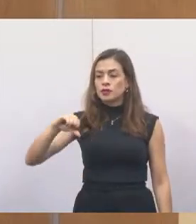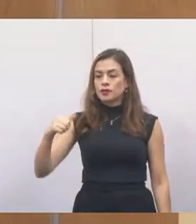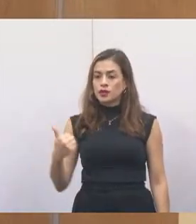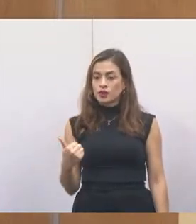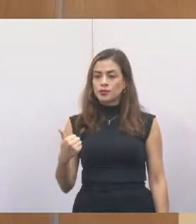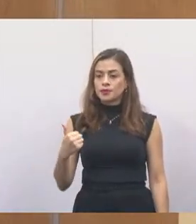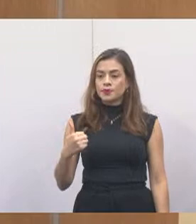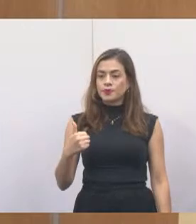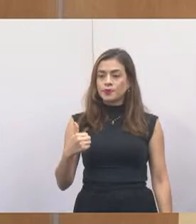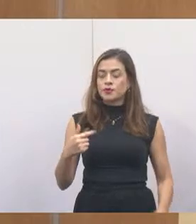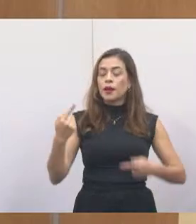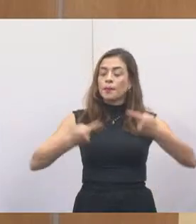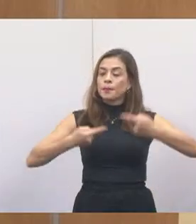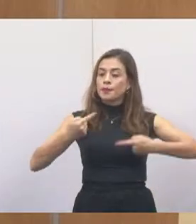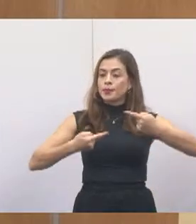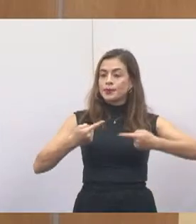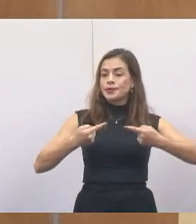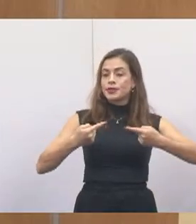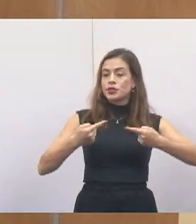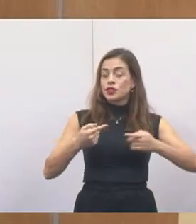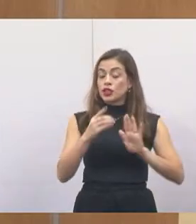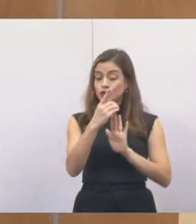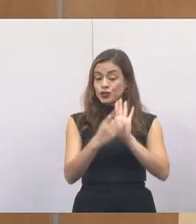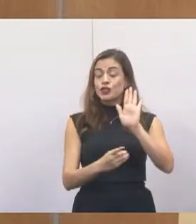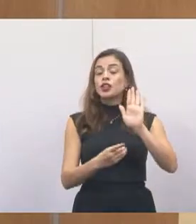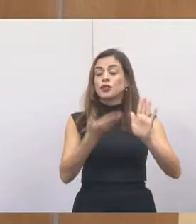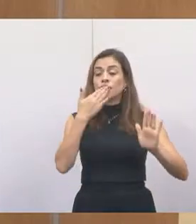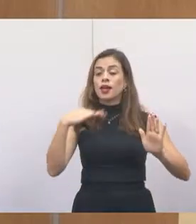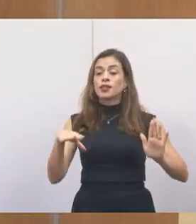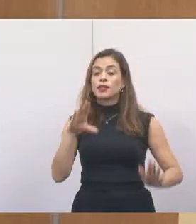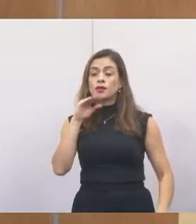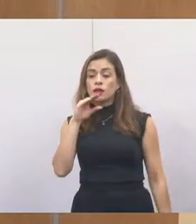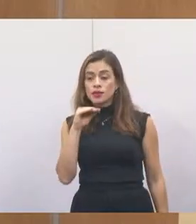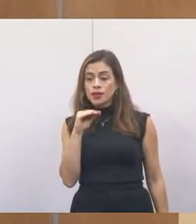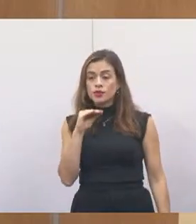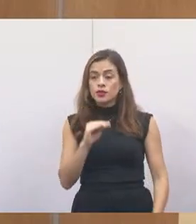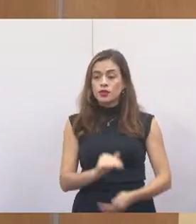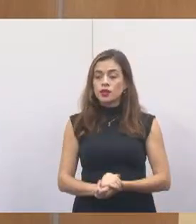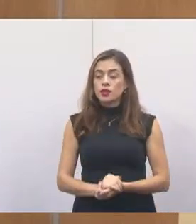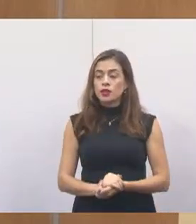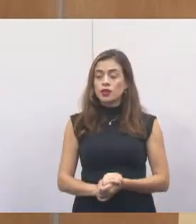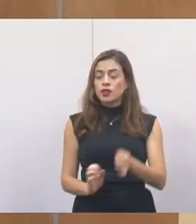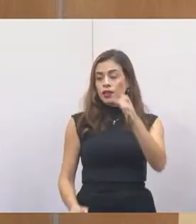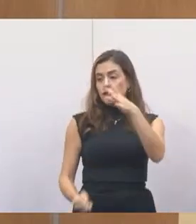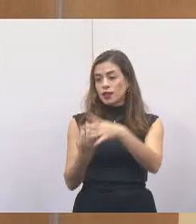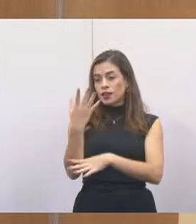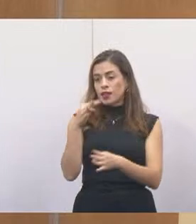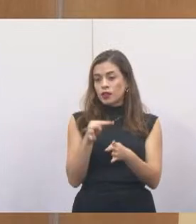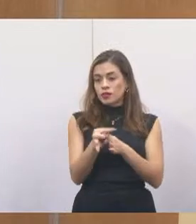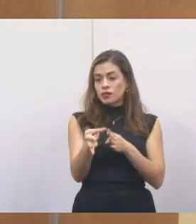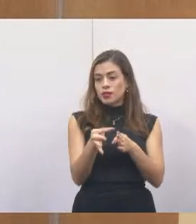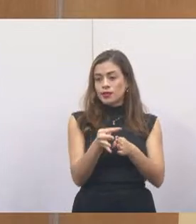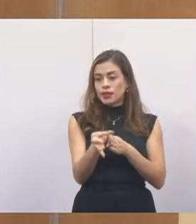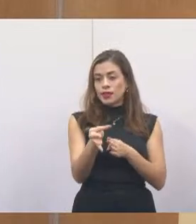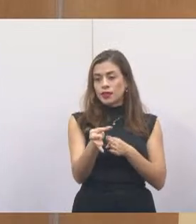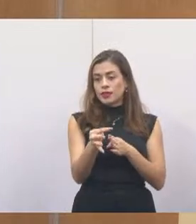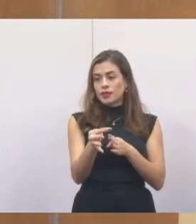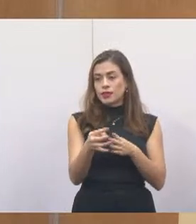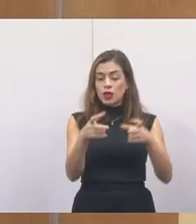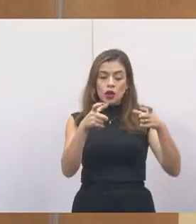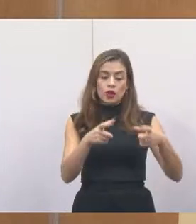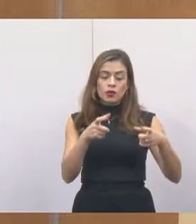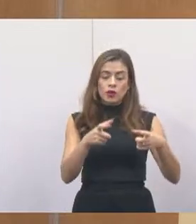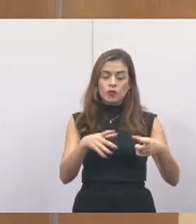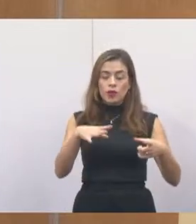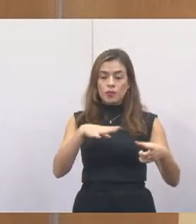política municipal de atendimento aos direitos da criança e do adolescente, e cria o Conselho Tutelar, institui o Fundo